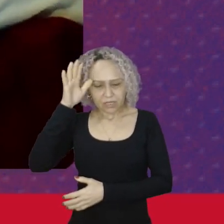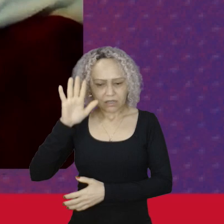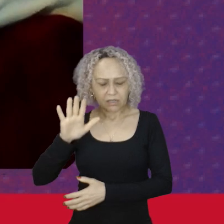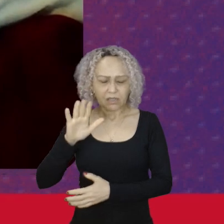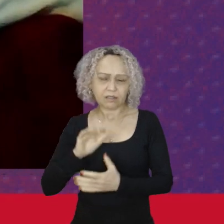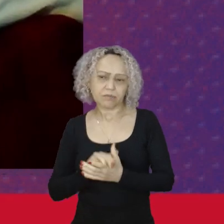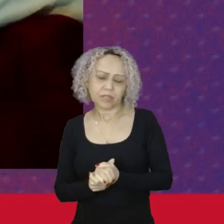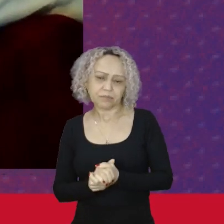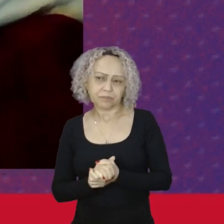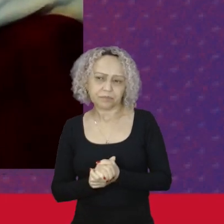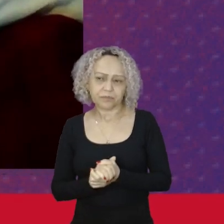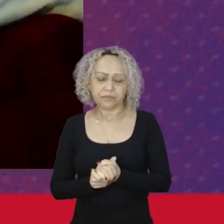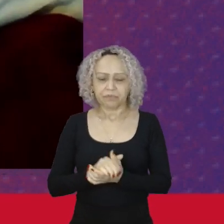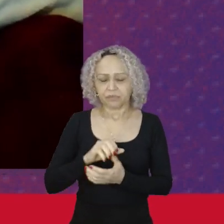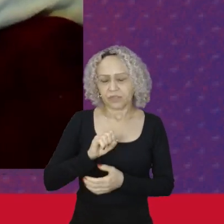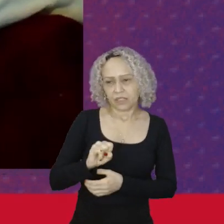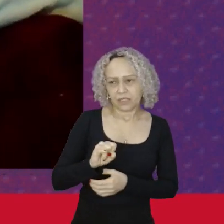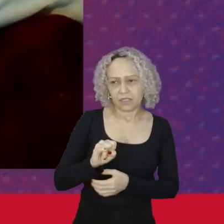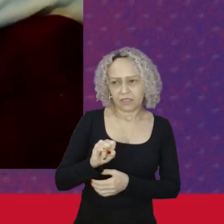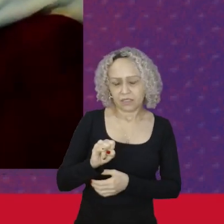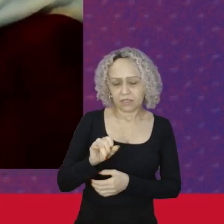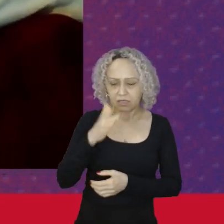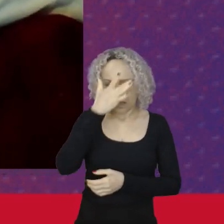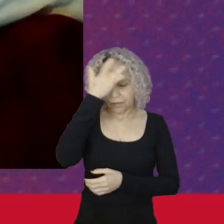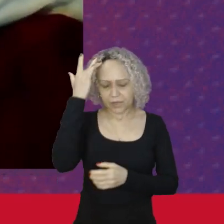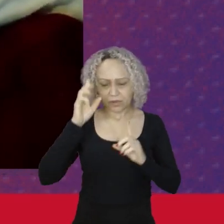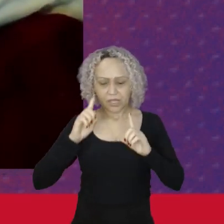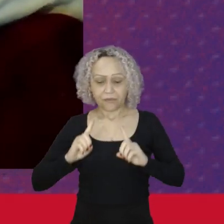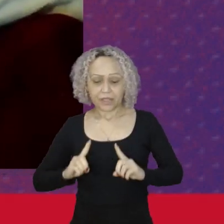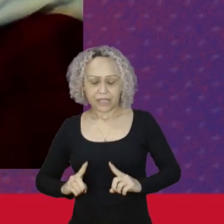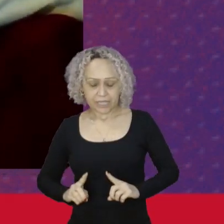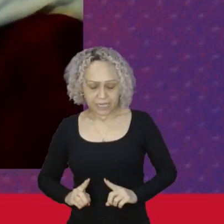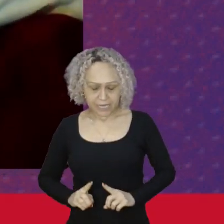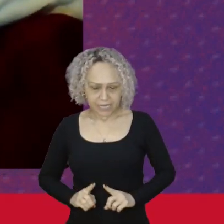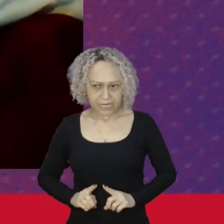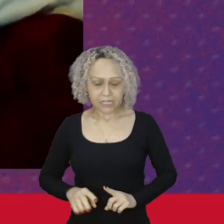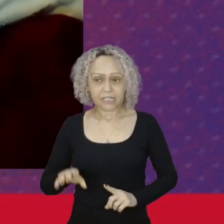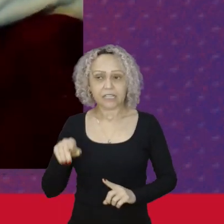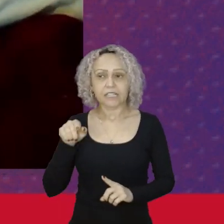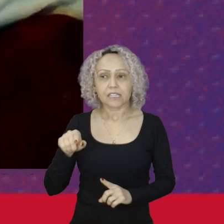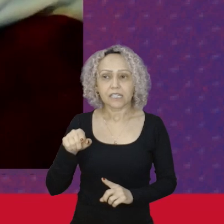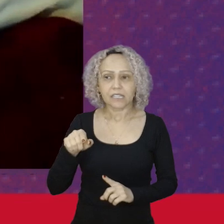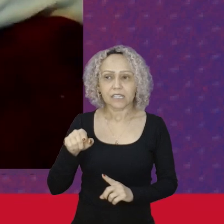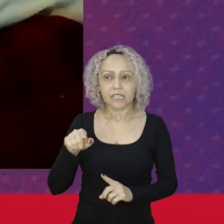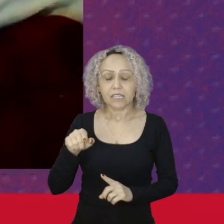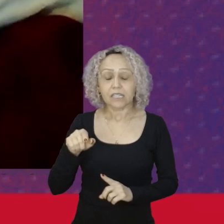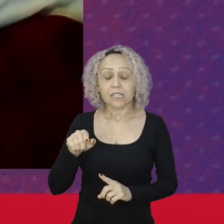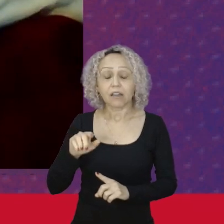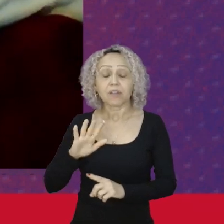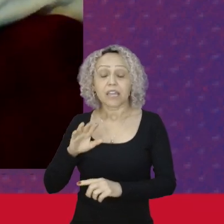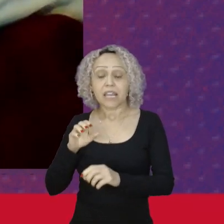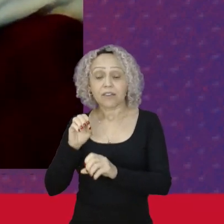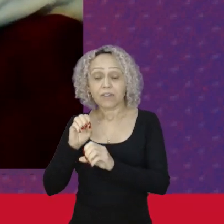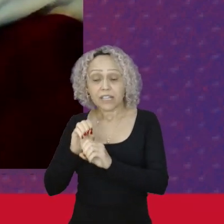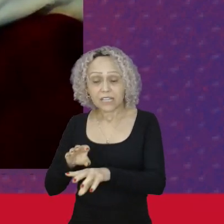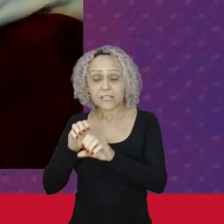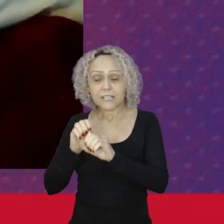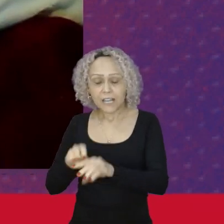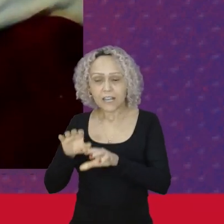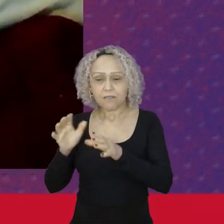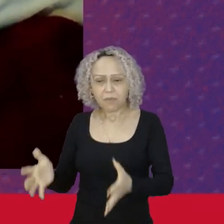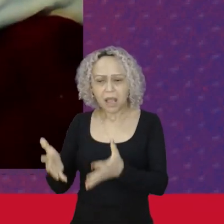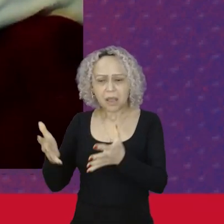compensado pela aprendizagem. E eu acabei de falar uma frase, ou seja, que a deficiência dependendo do seu